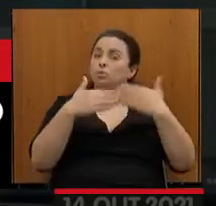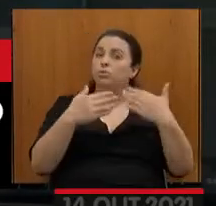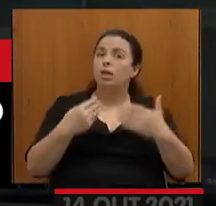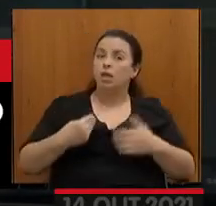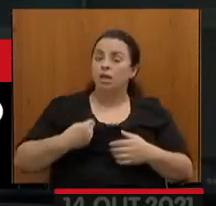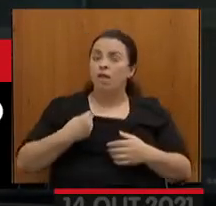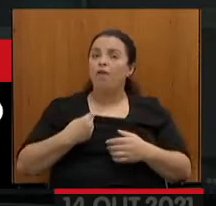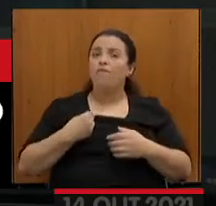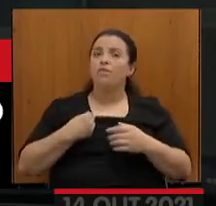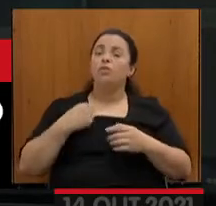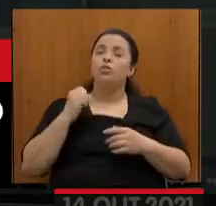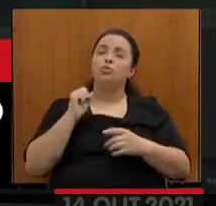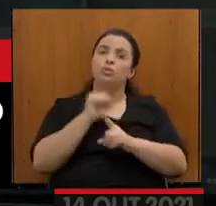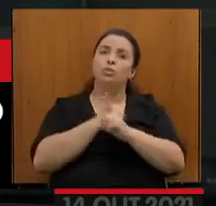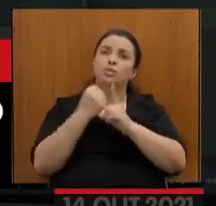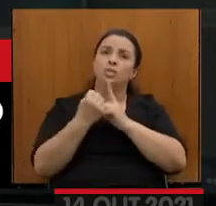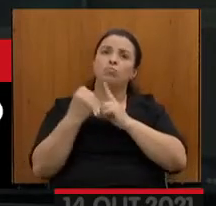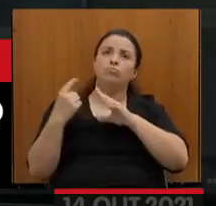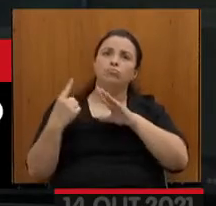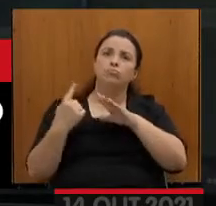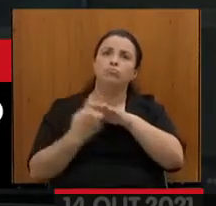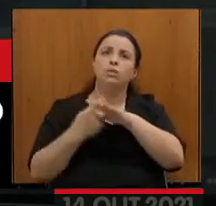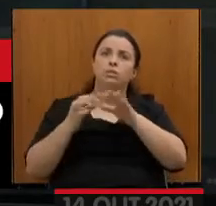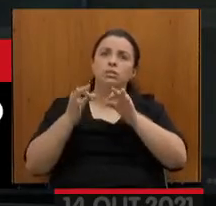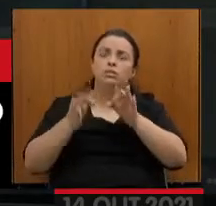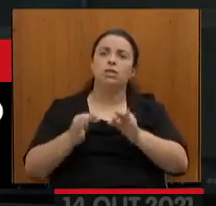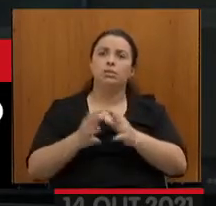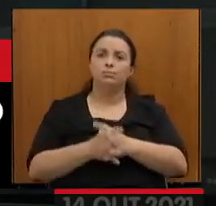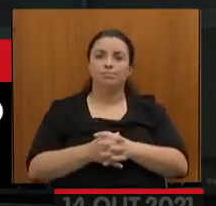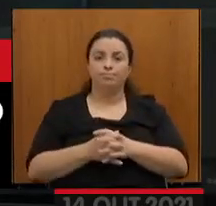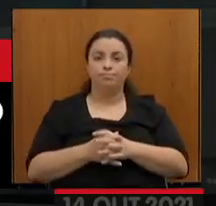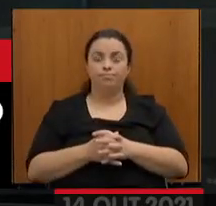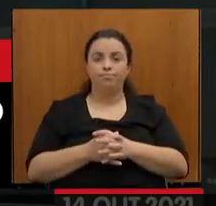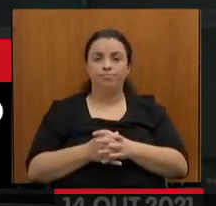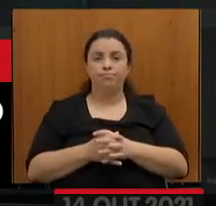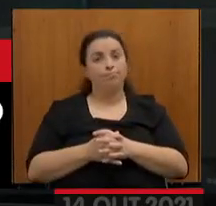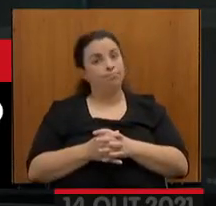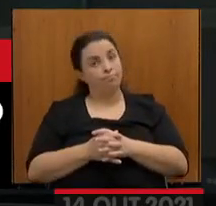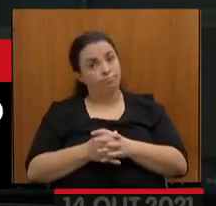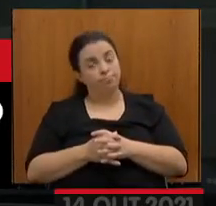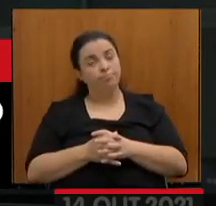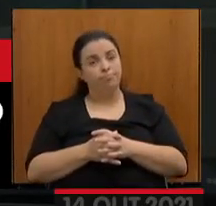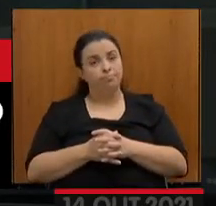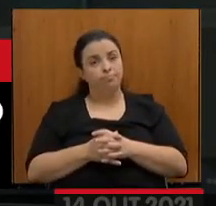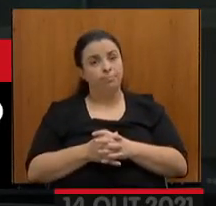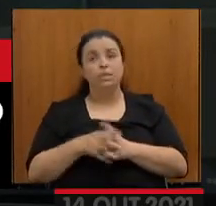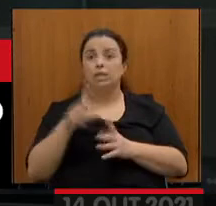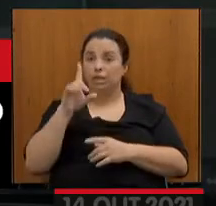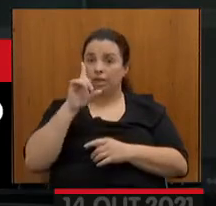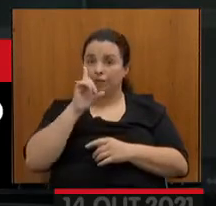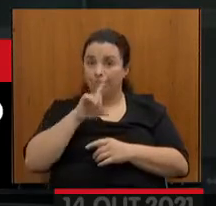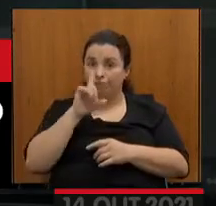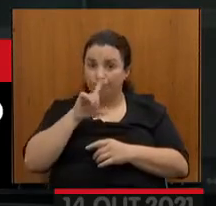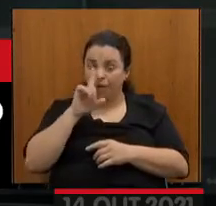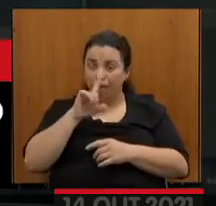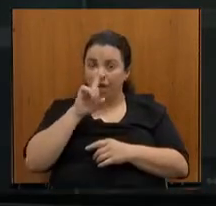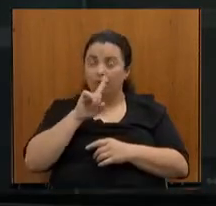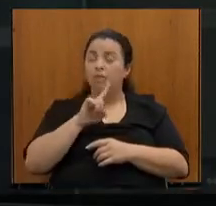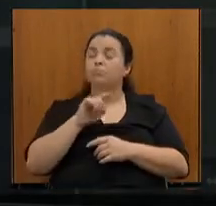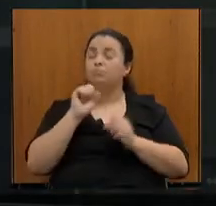E aí, novamente, a questão da falha. Falhamos em inúmeros